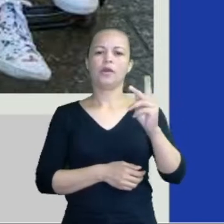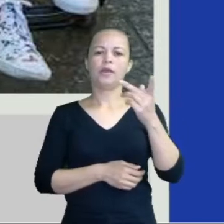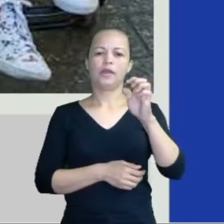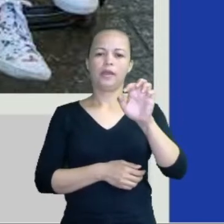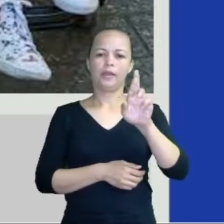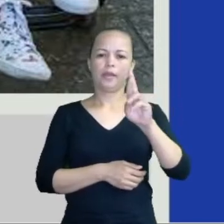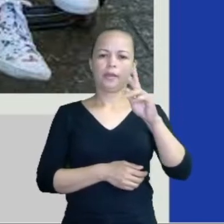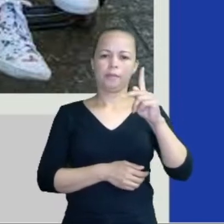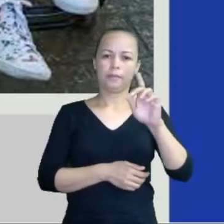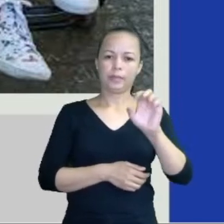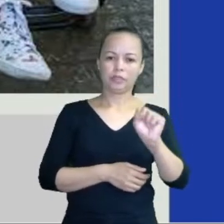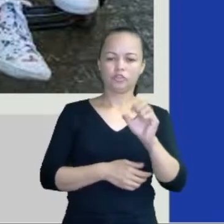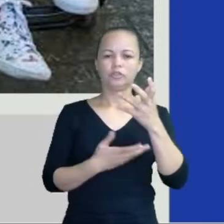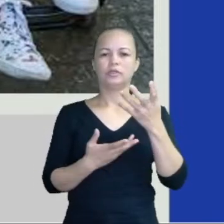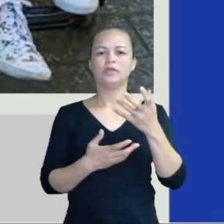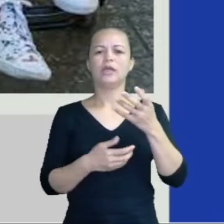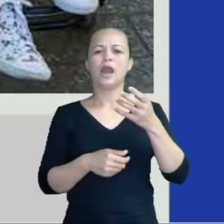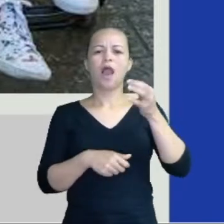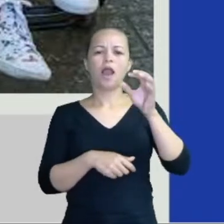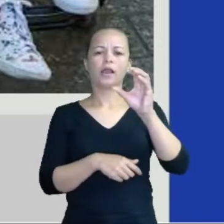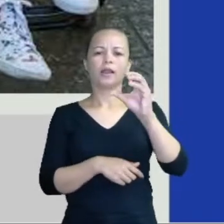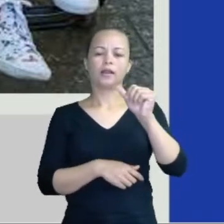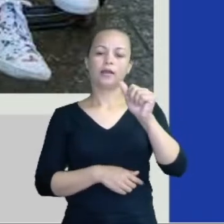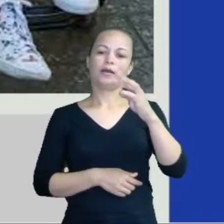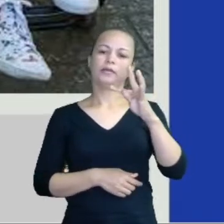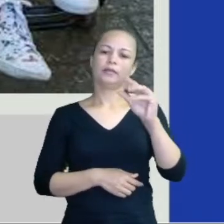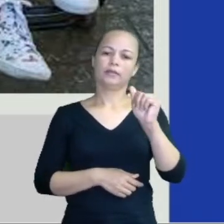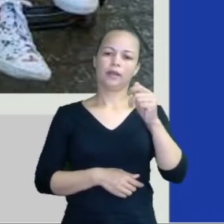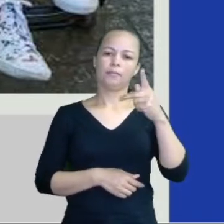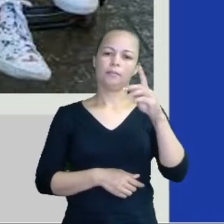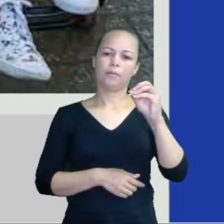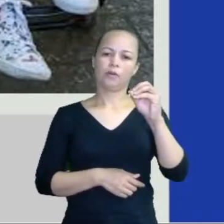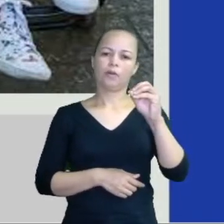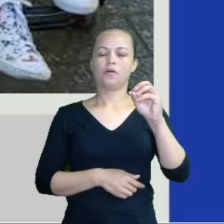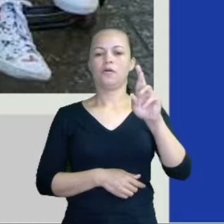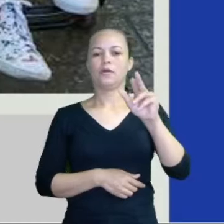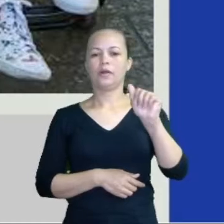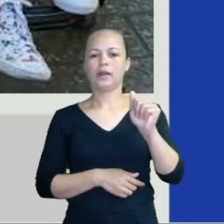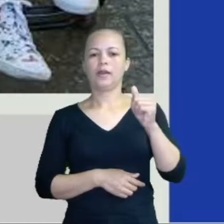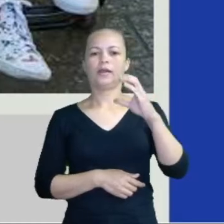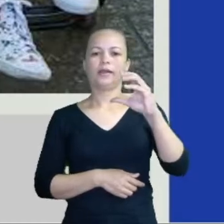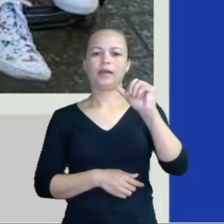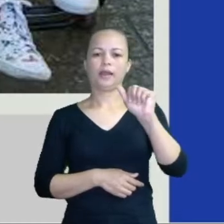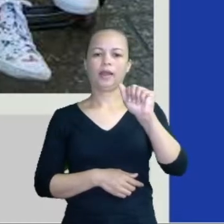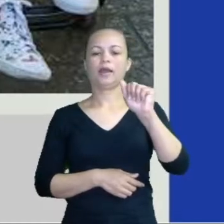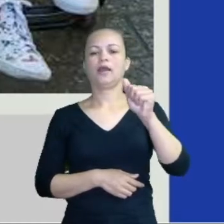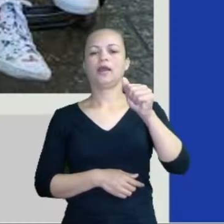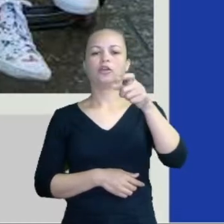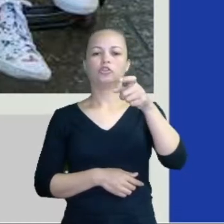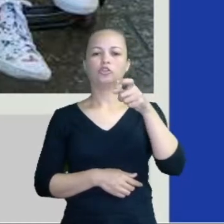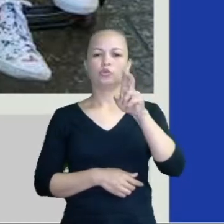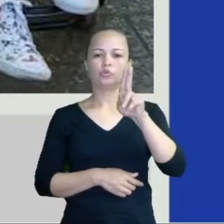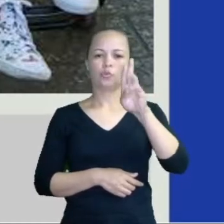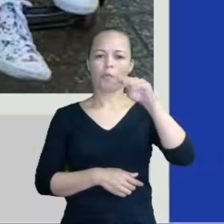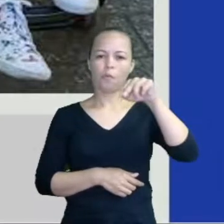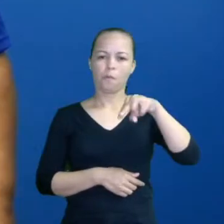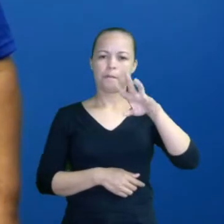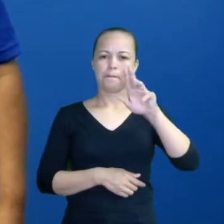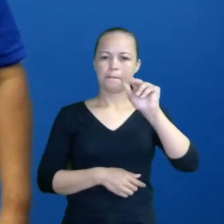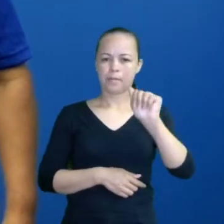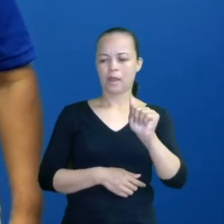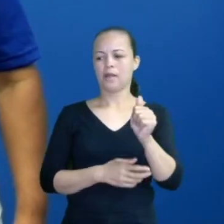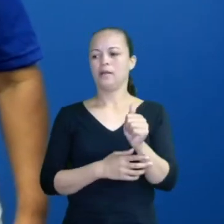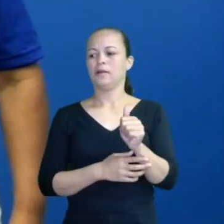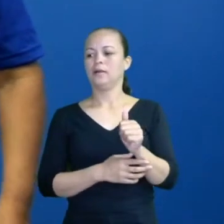a catapora, a varíola, a cachumba e a poliomielite. Olha aqui para